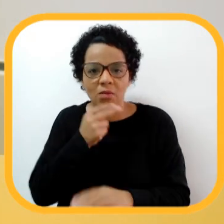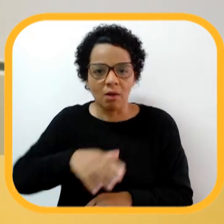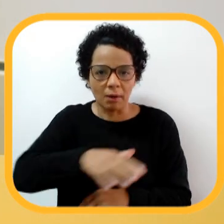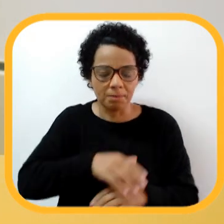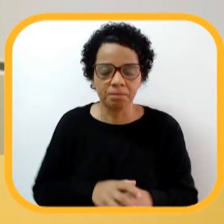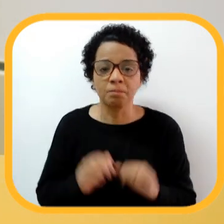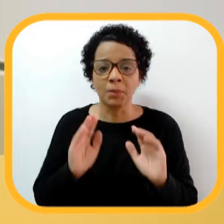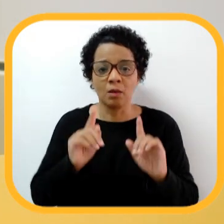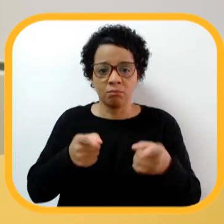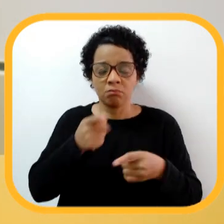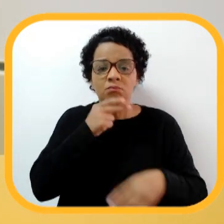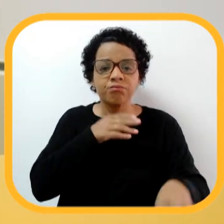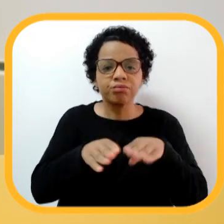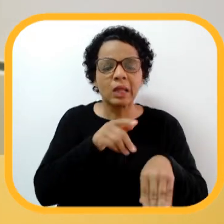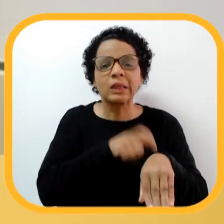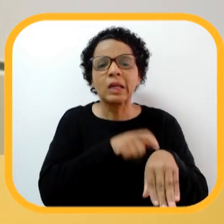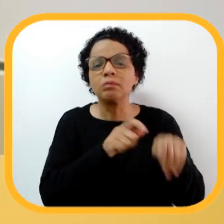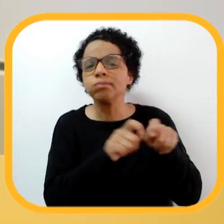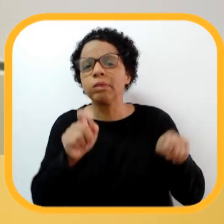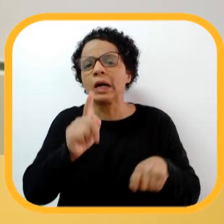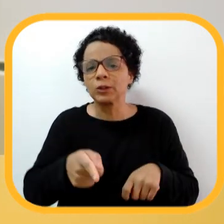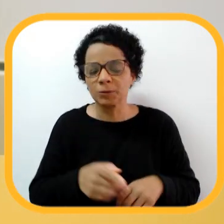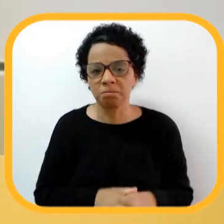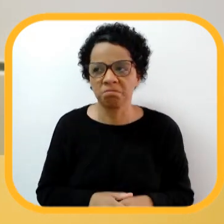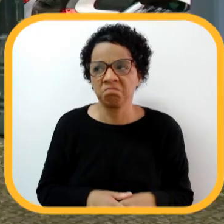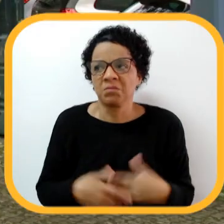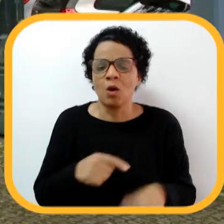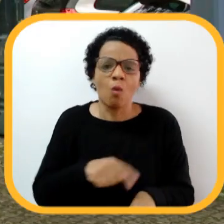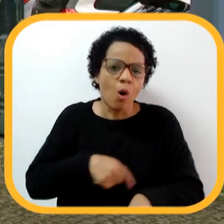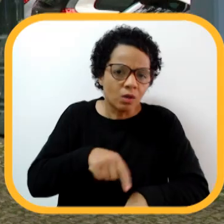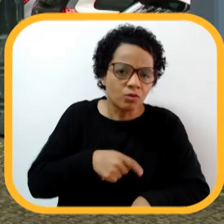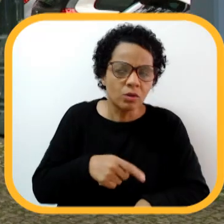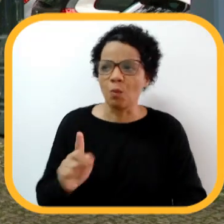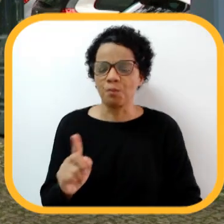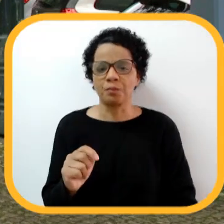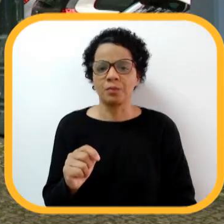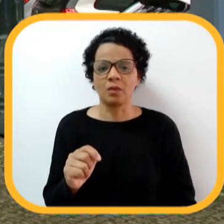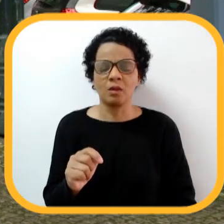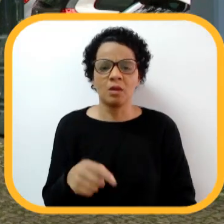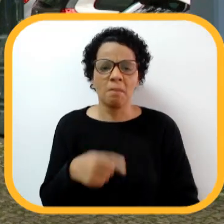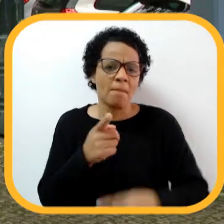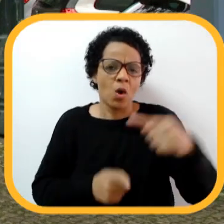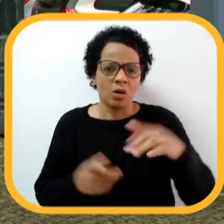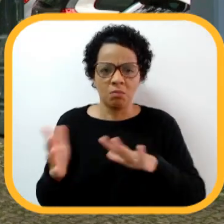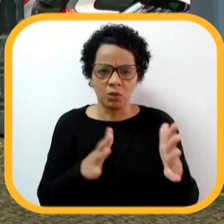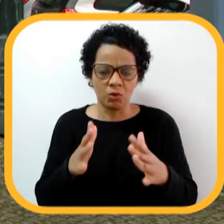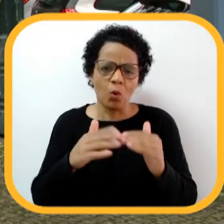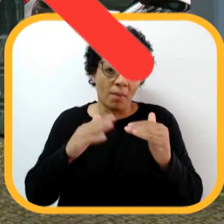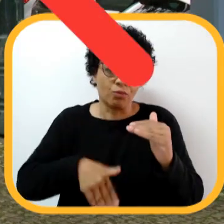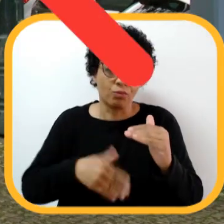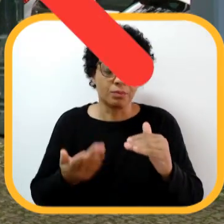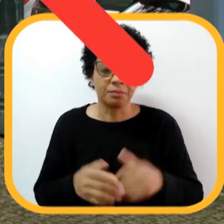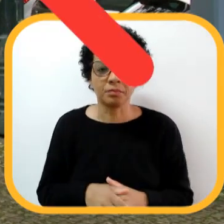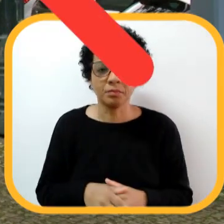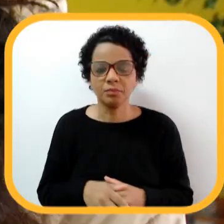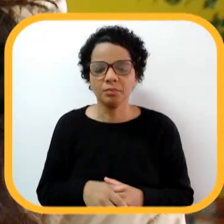naturais. Mas uma vez iniciado o sismo, quanto tempo pode durar? Pai, umas horas? Não, meia hora, pai,